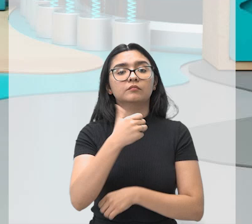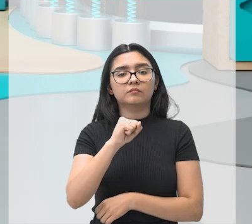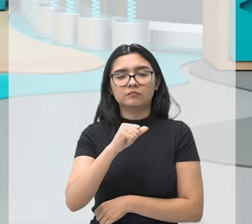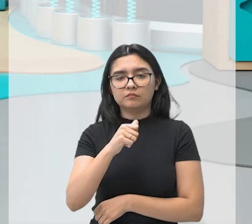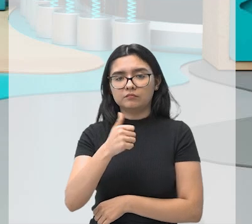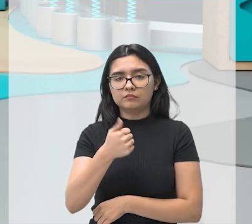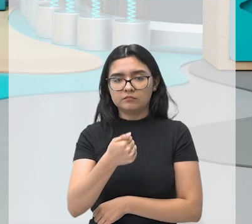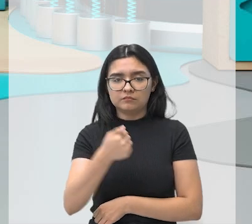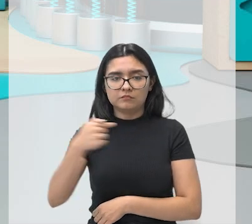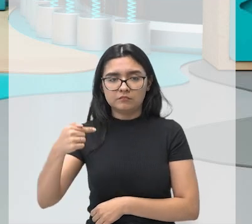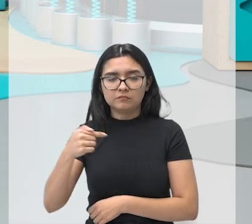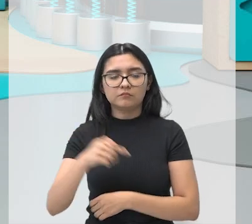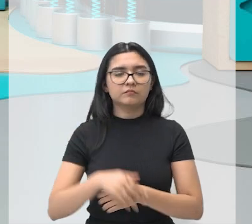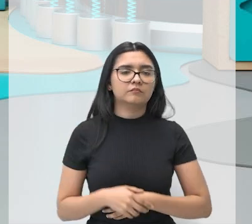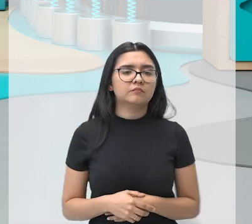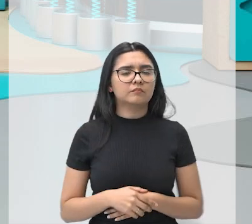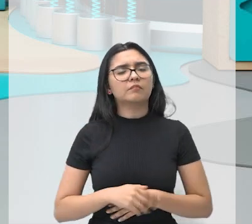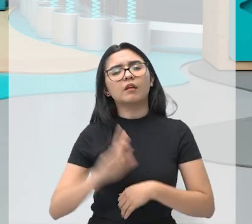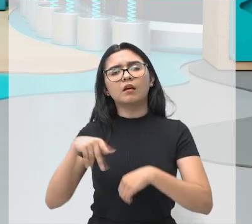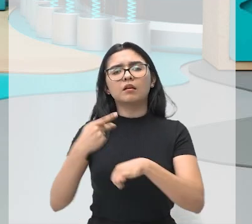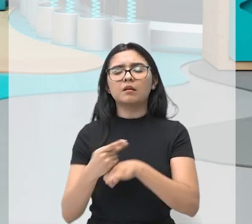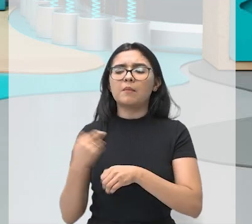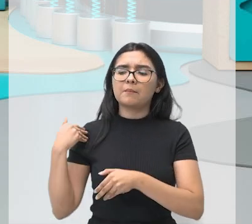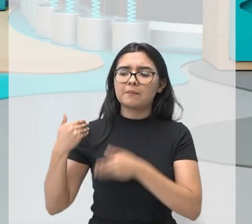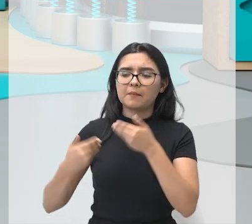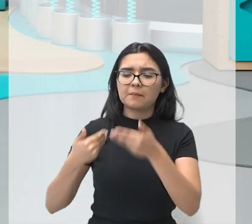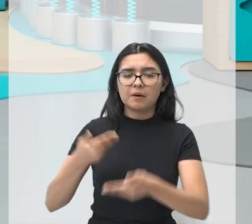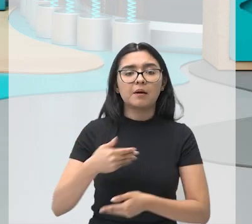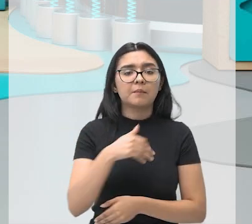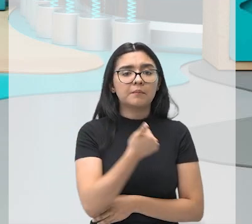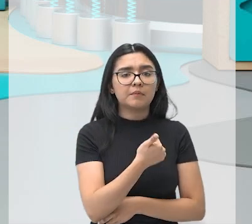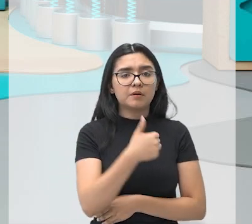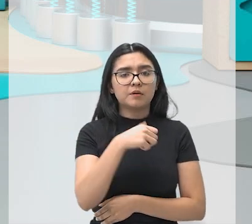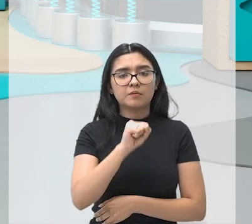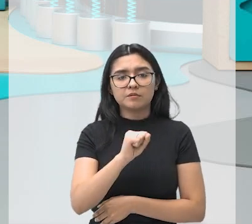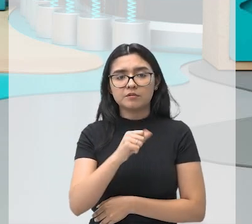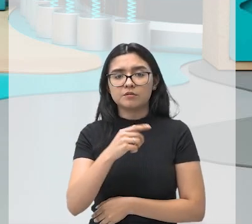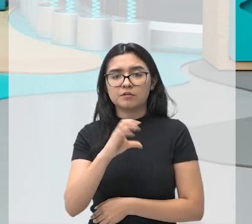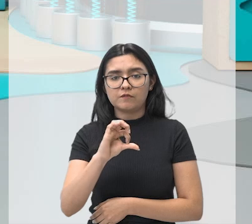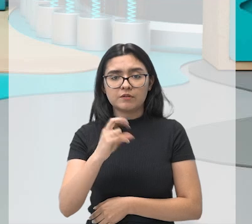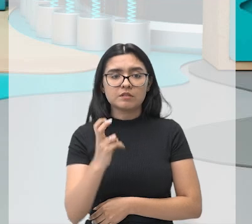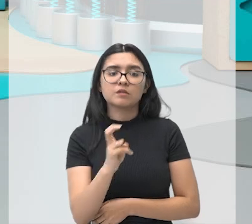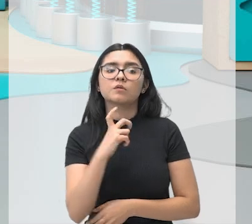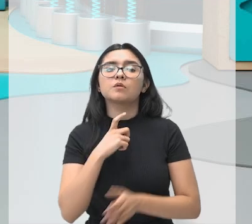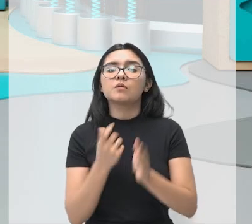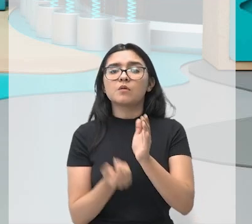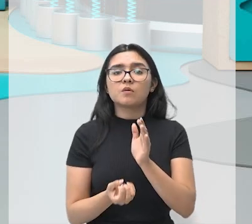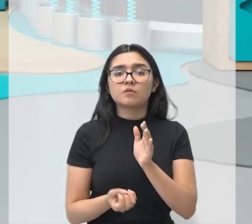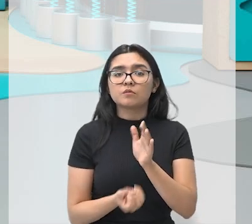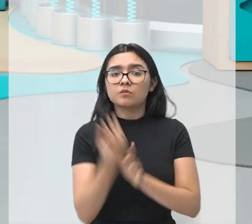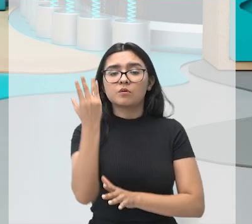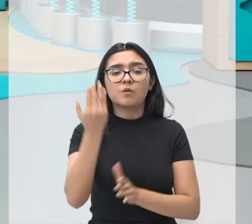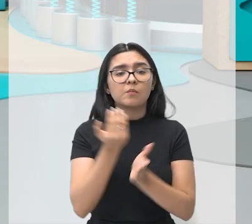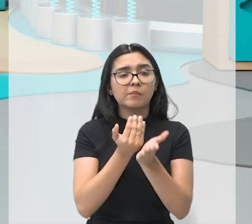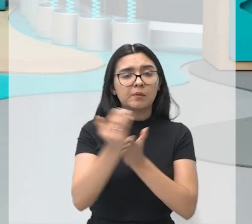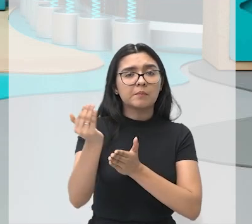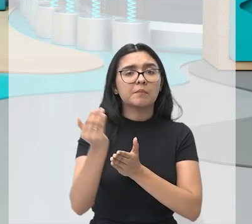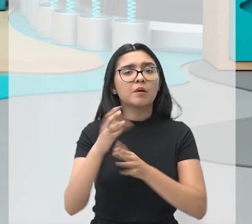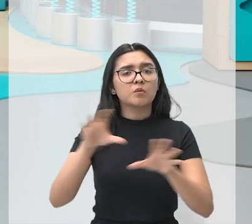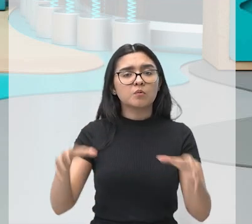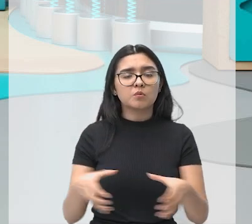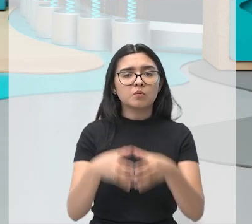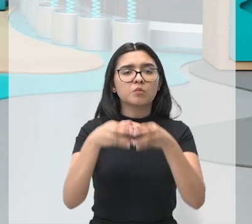1817. E um tempinho depois, né, em 1895, surgiu o primeiro clube de